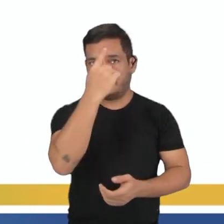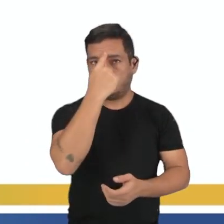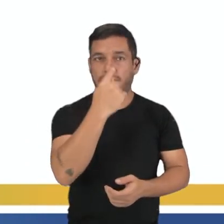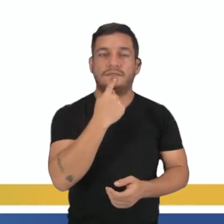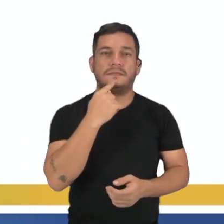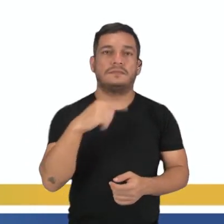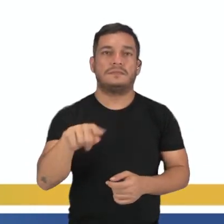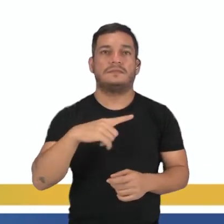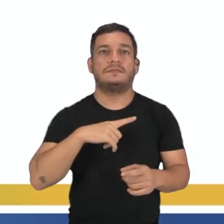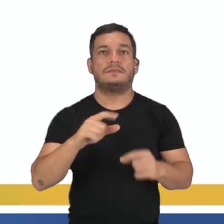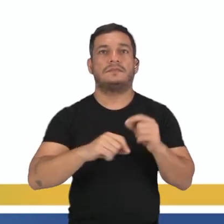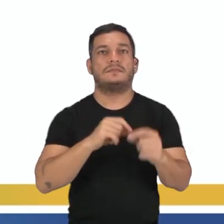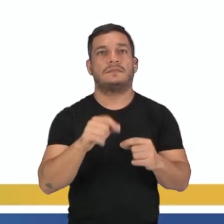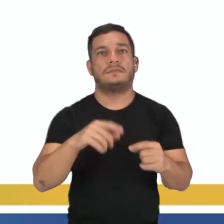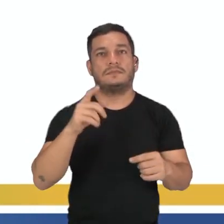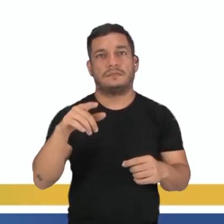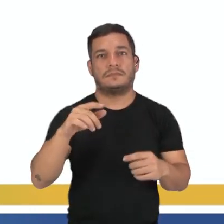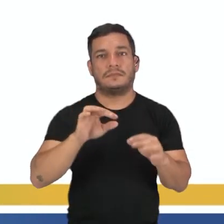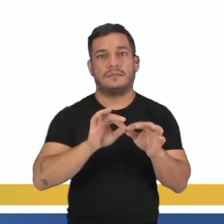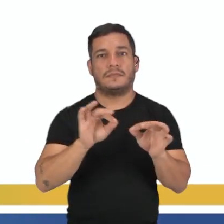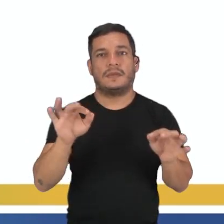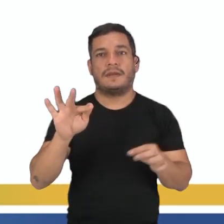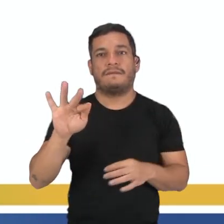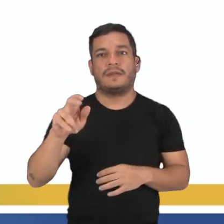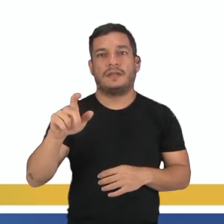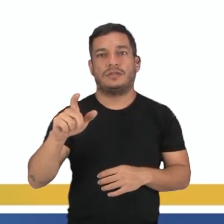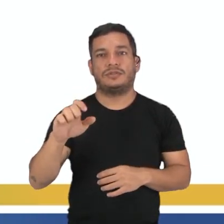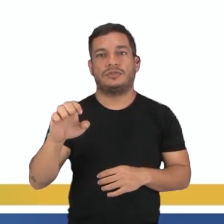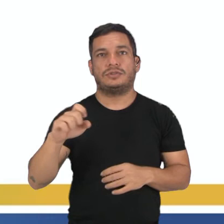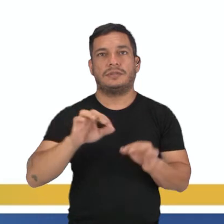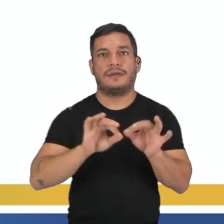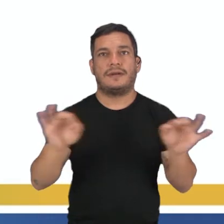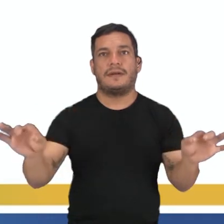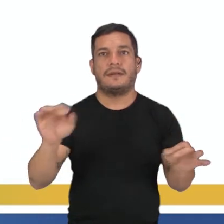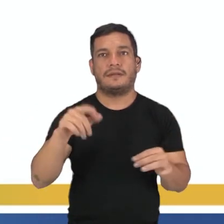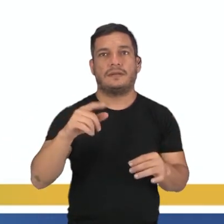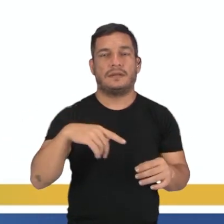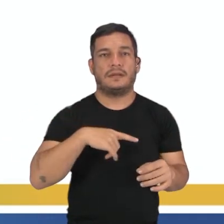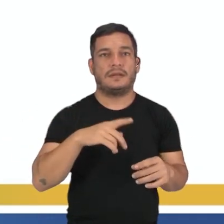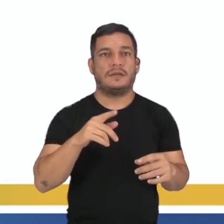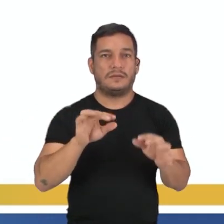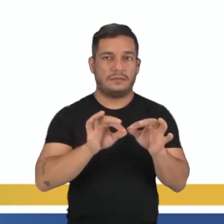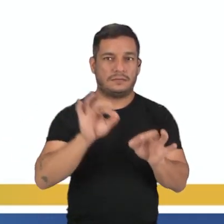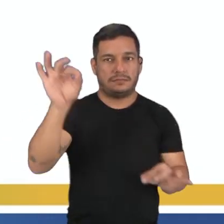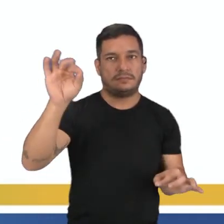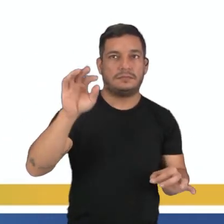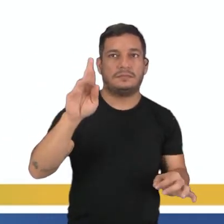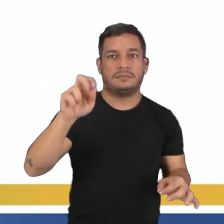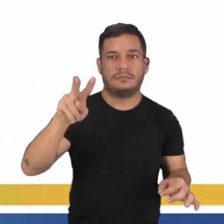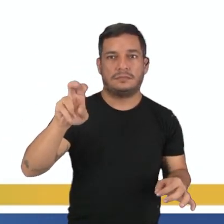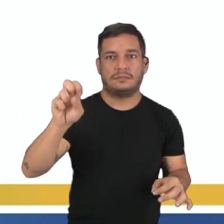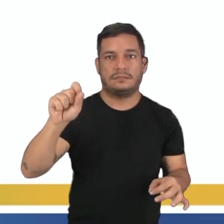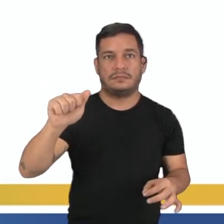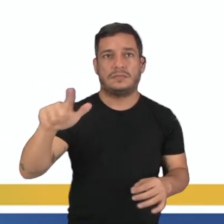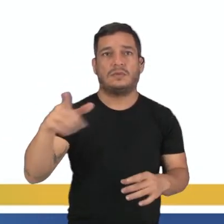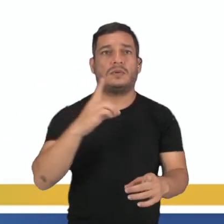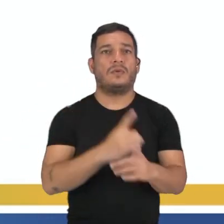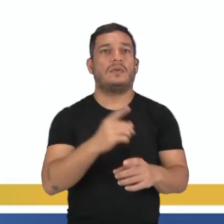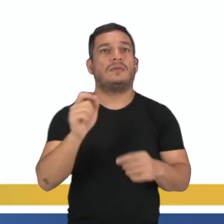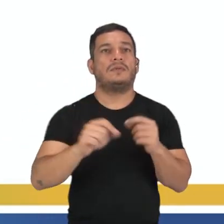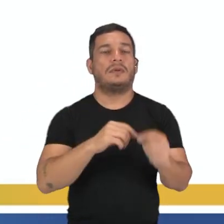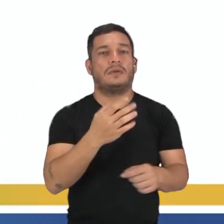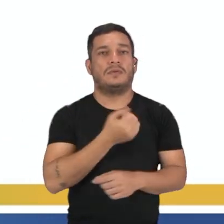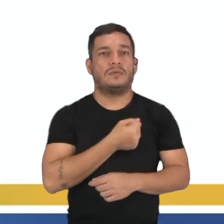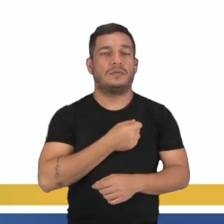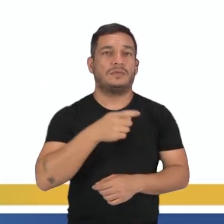imagem abaixo, nós temos aí um feixe de retas paralelas interceptado por uma transversal. A gente quer encontrar o valor da